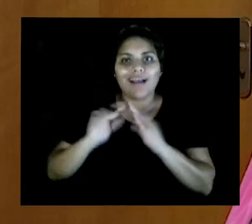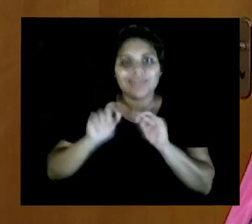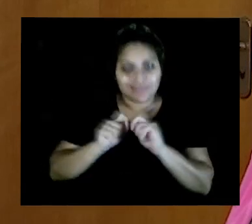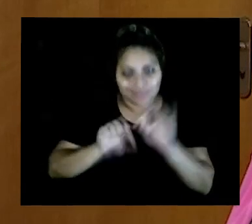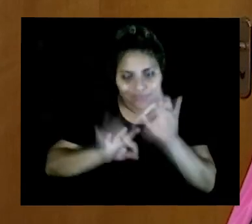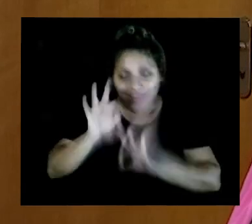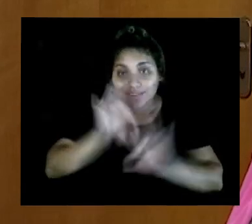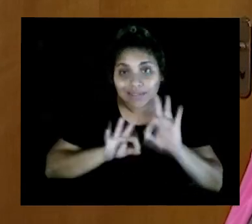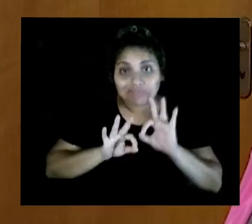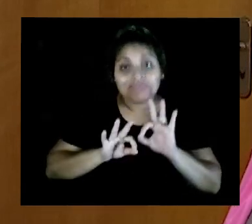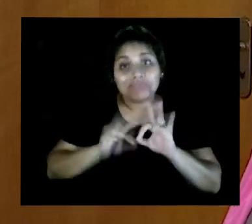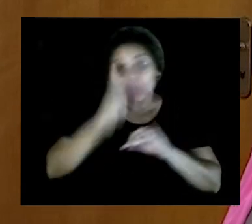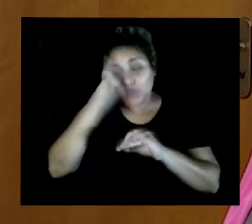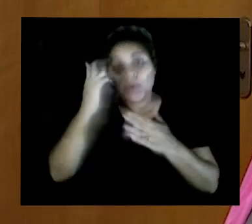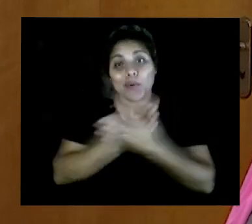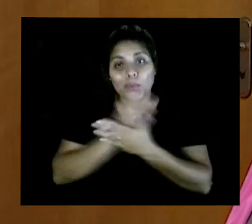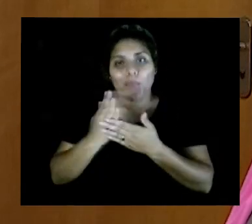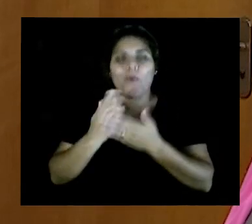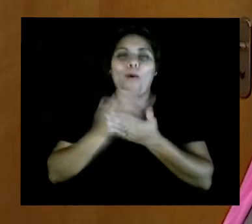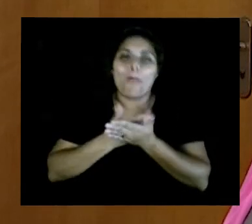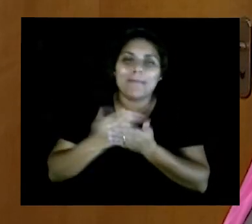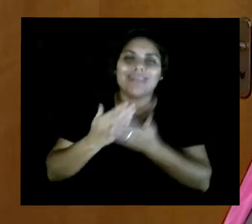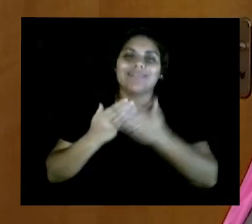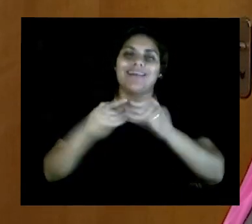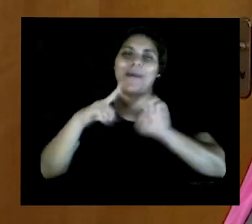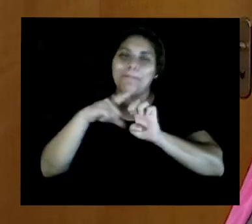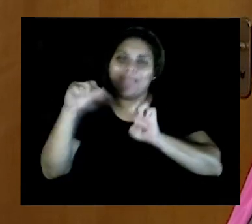acabam empreendendo e montando uma cervejaria